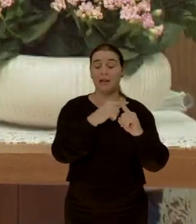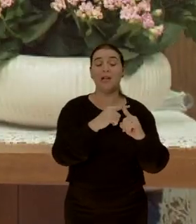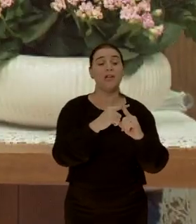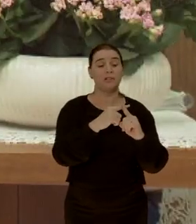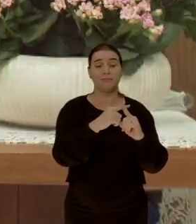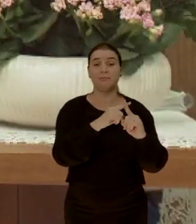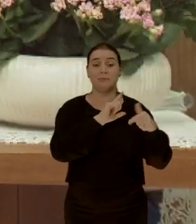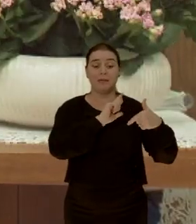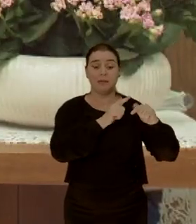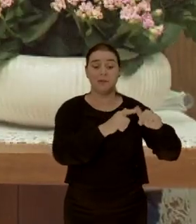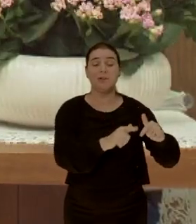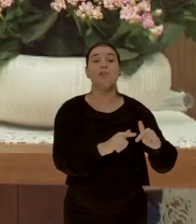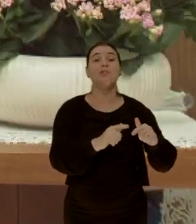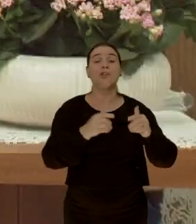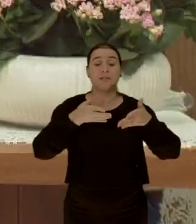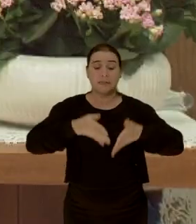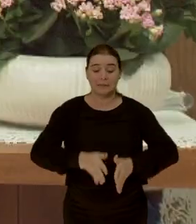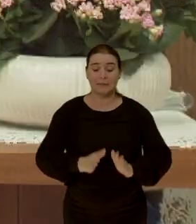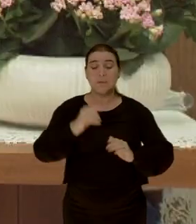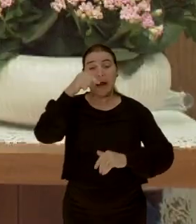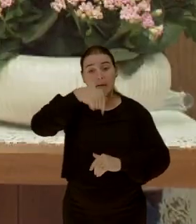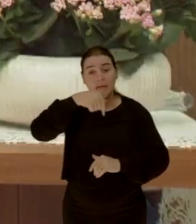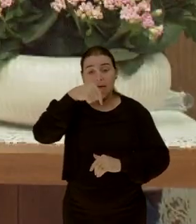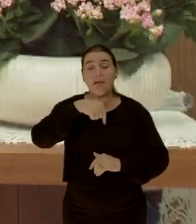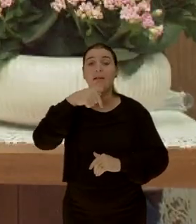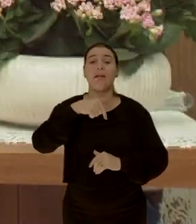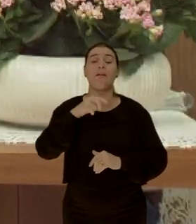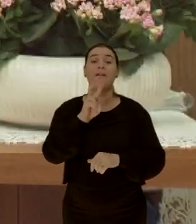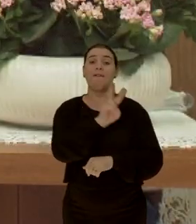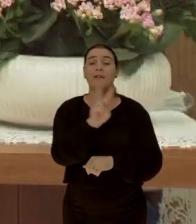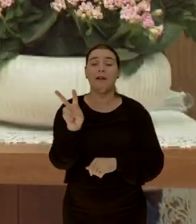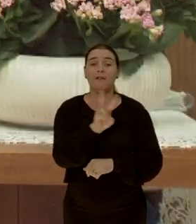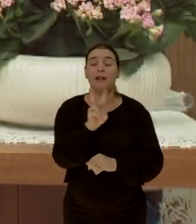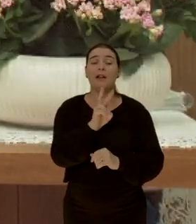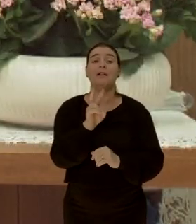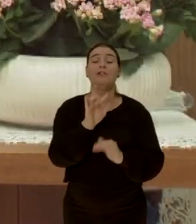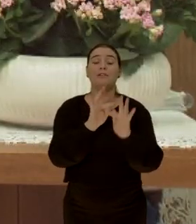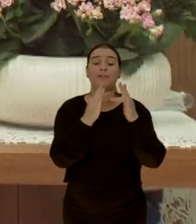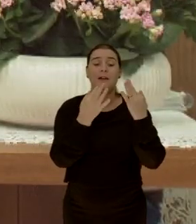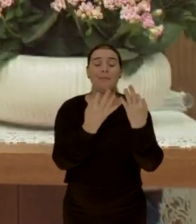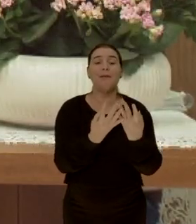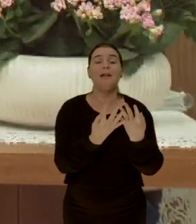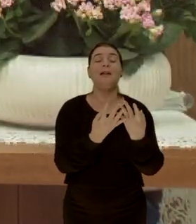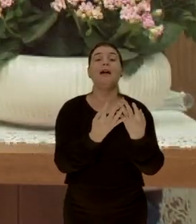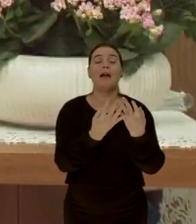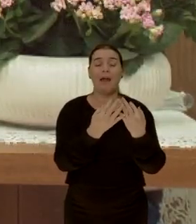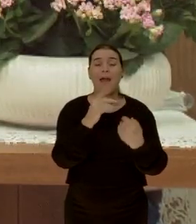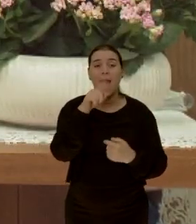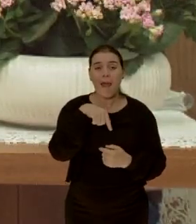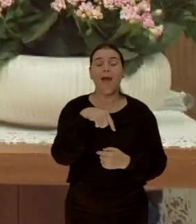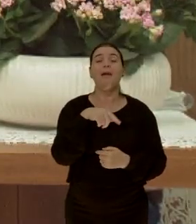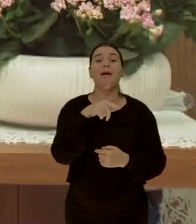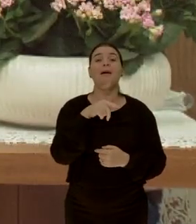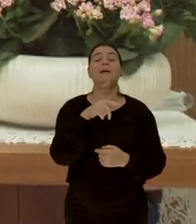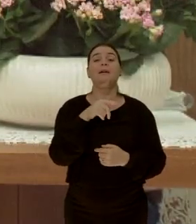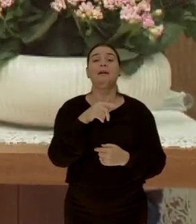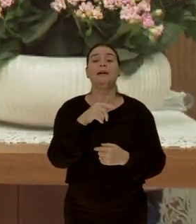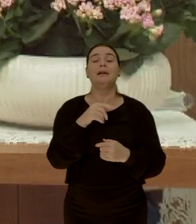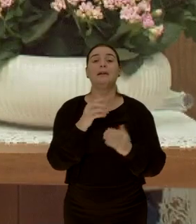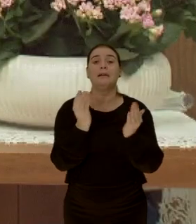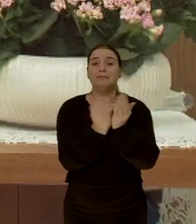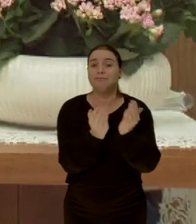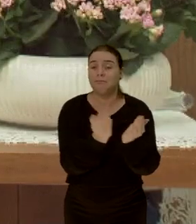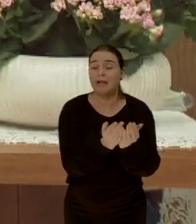nascemos aqui em Vila Velha, era um pequeno grupo, a nossa família era protestante. A igreja